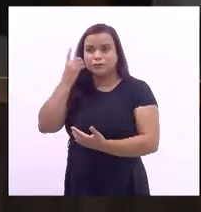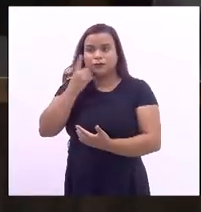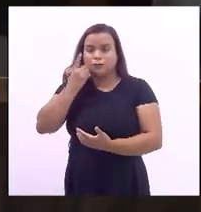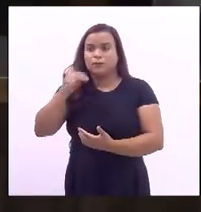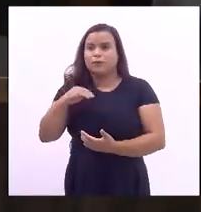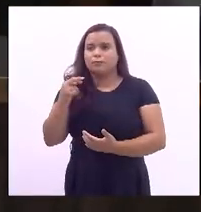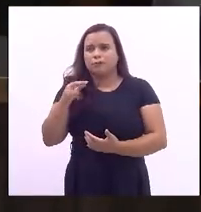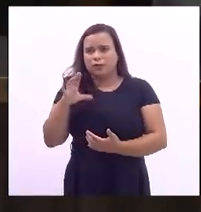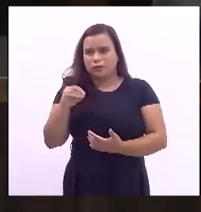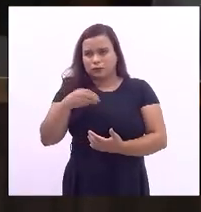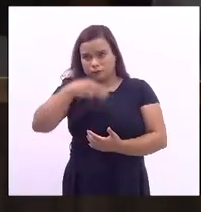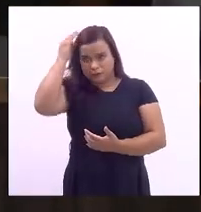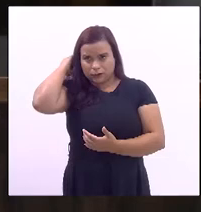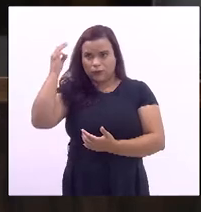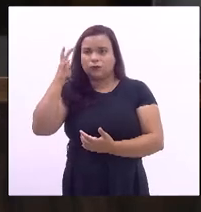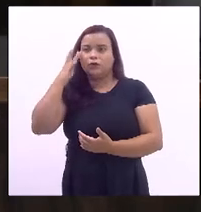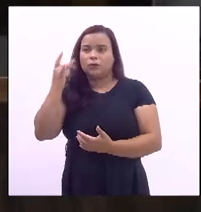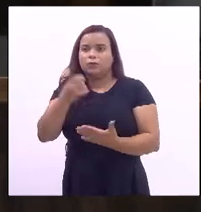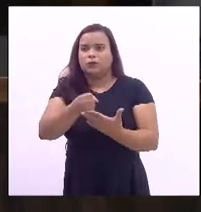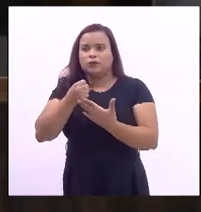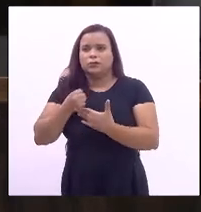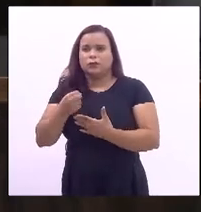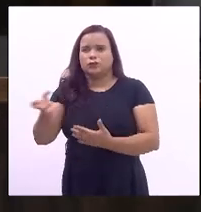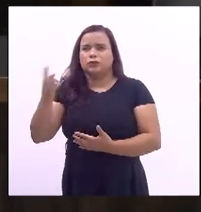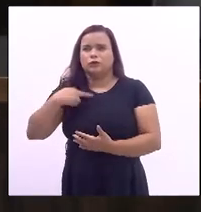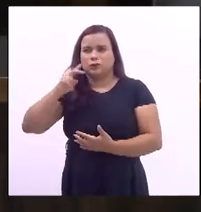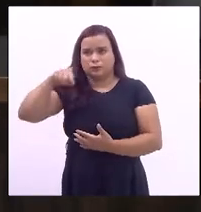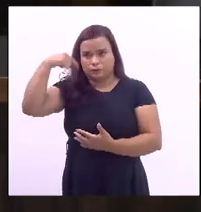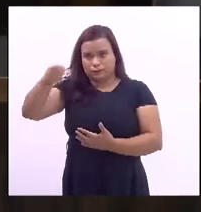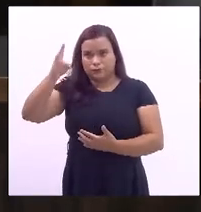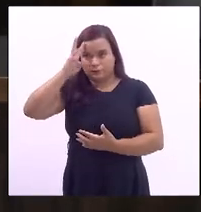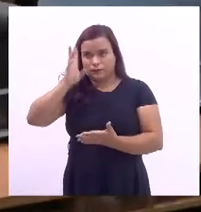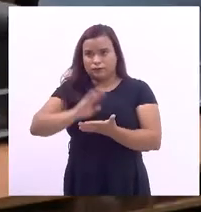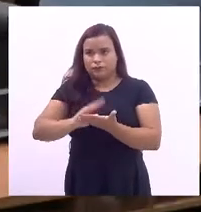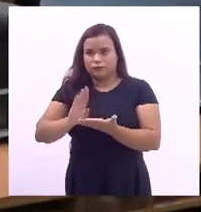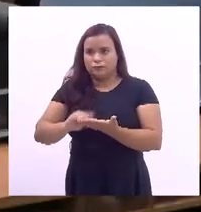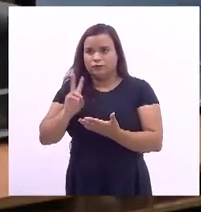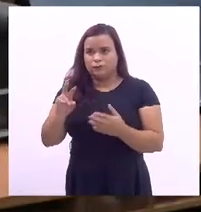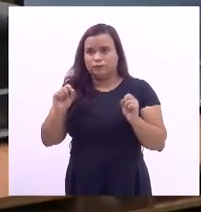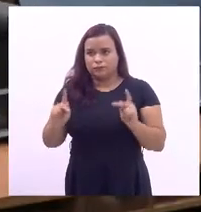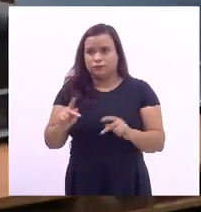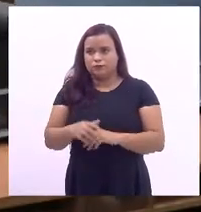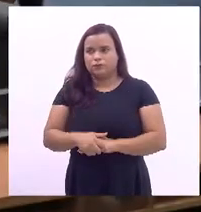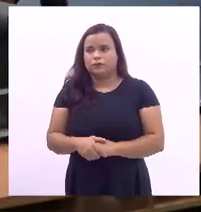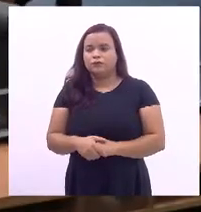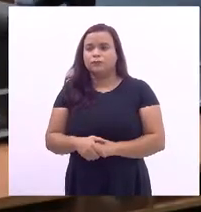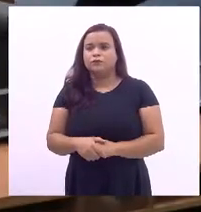amanhã você me traz o resultado E na próxima terça-feira estará em Pauta ok